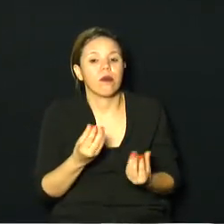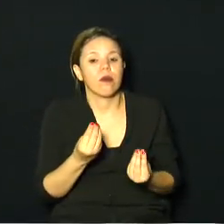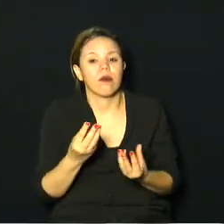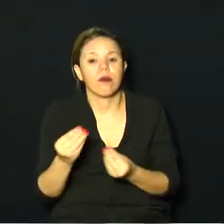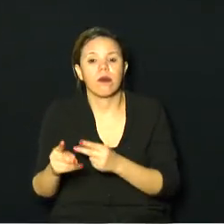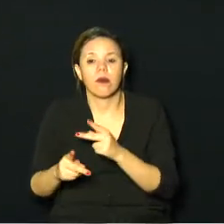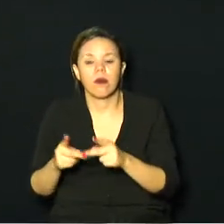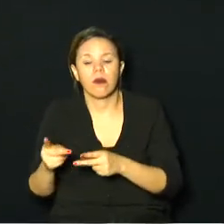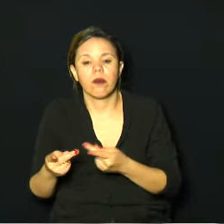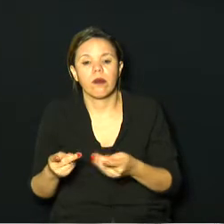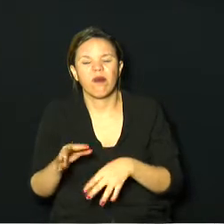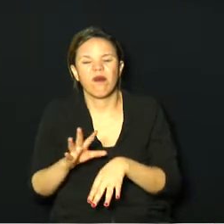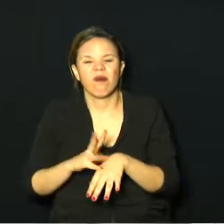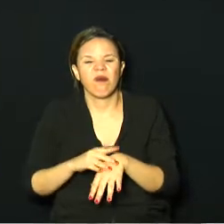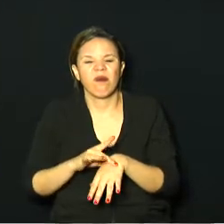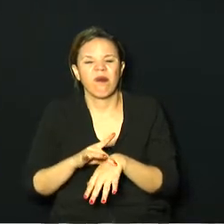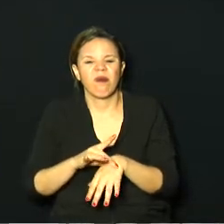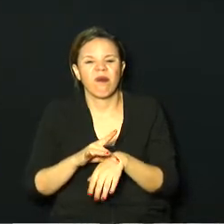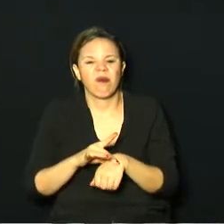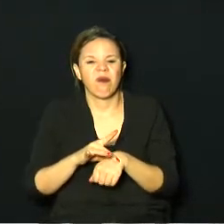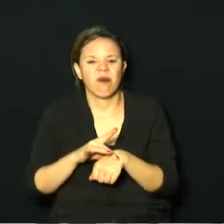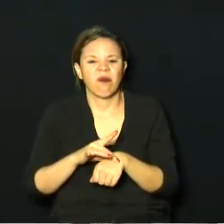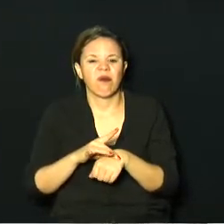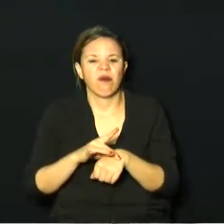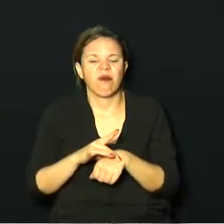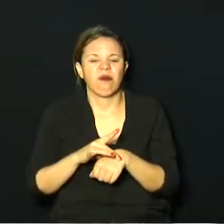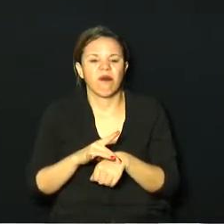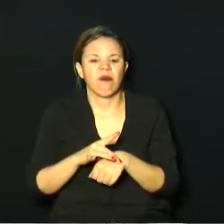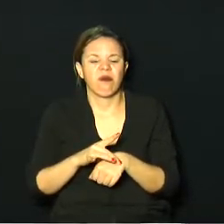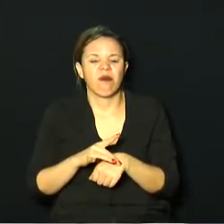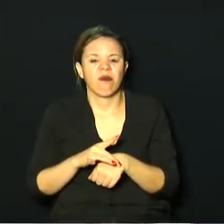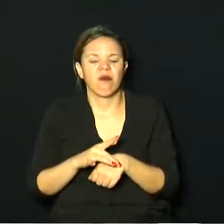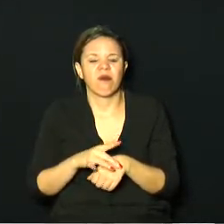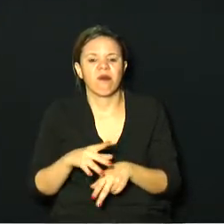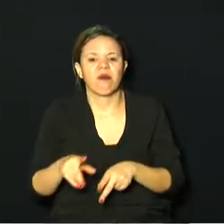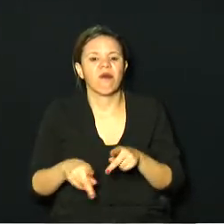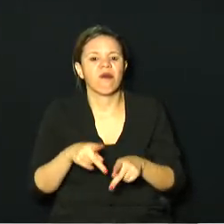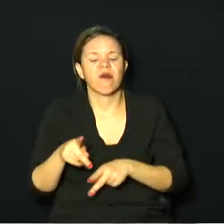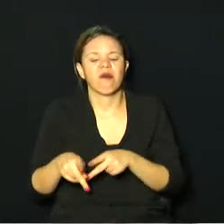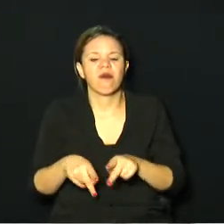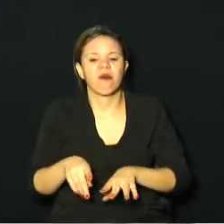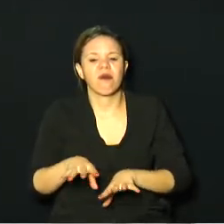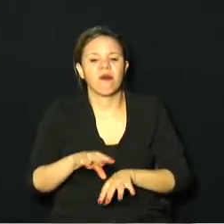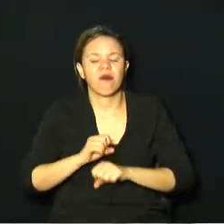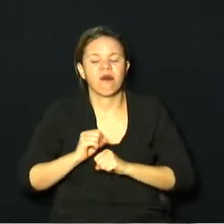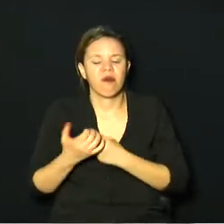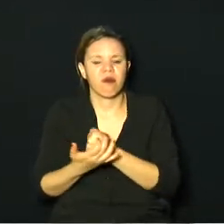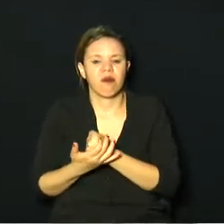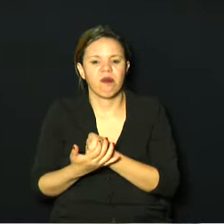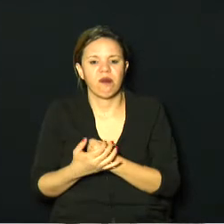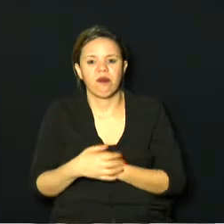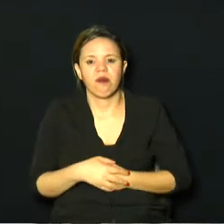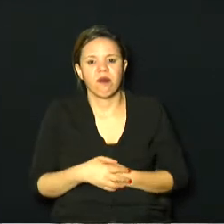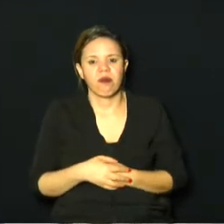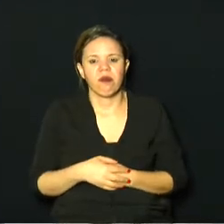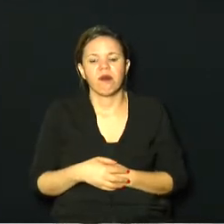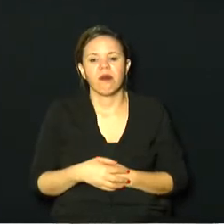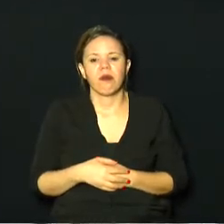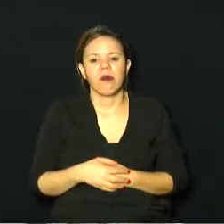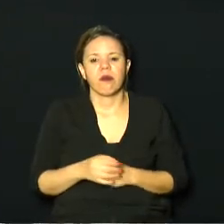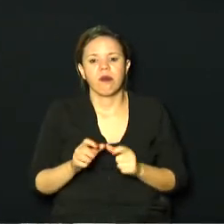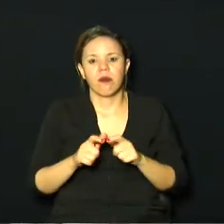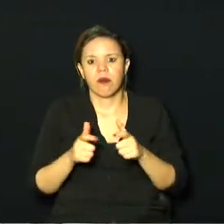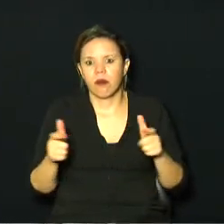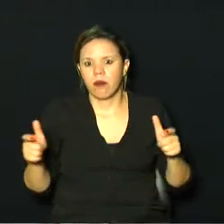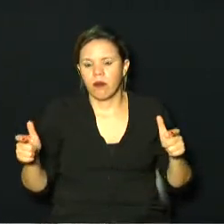pessoas hoje doentes, né? Muitas pessoas com sintomas do coronavírus, e a